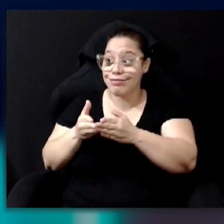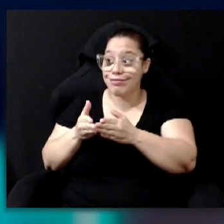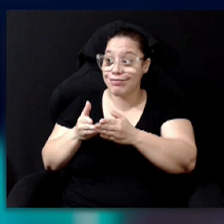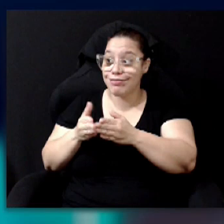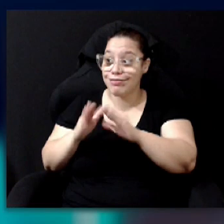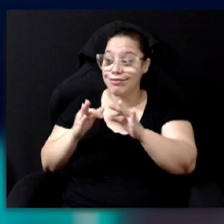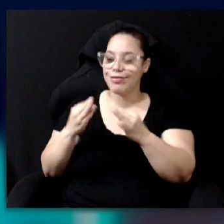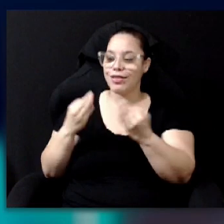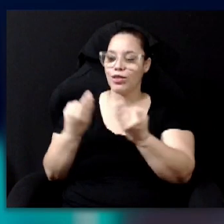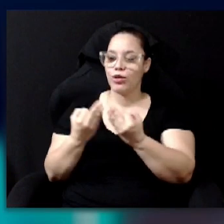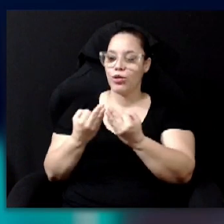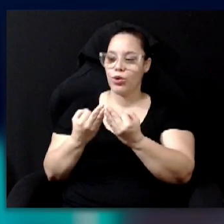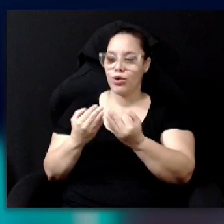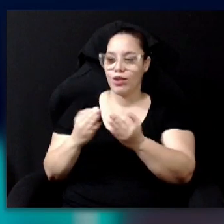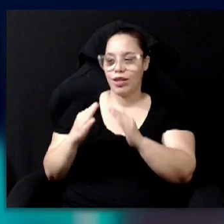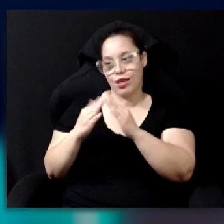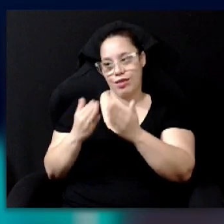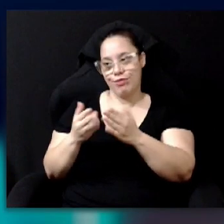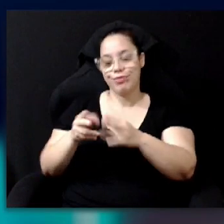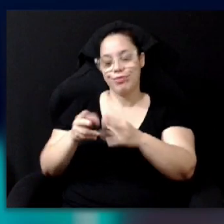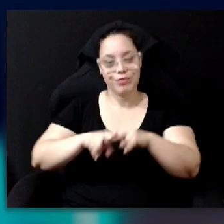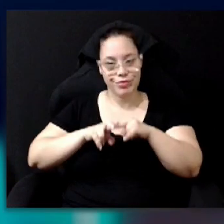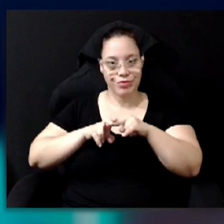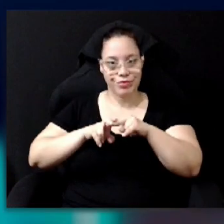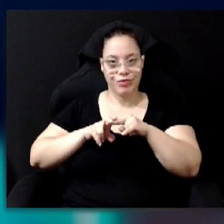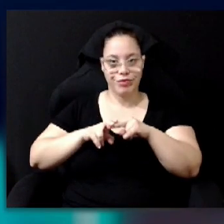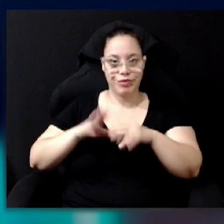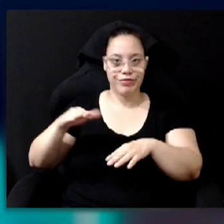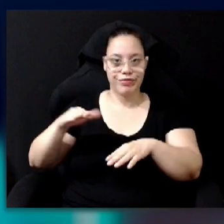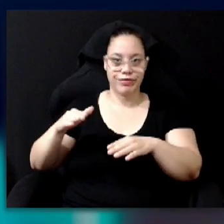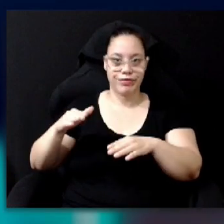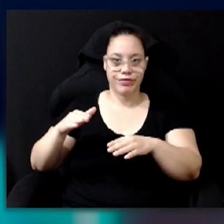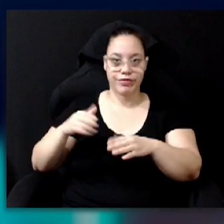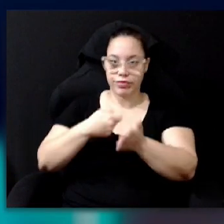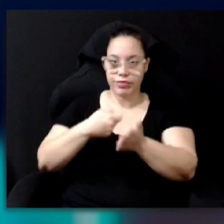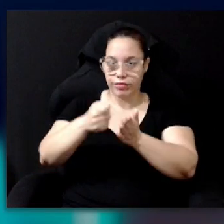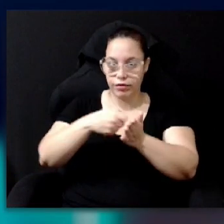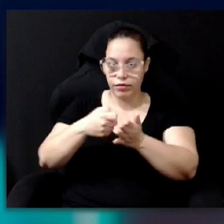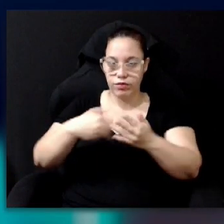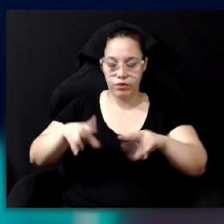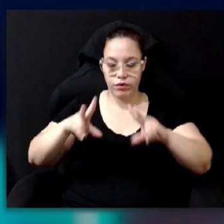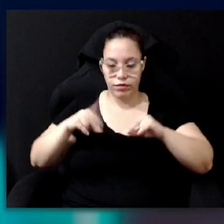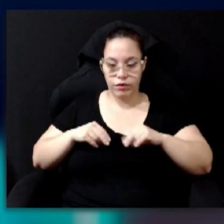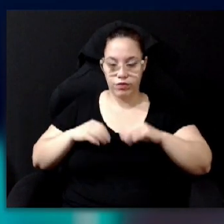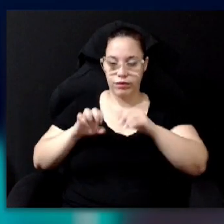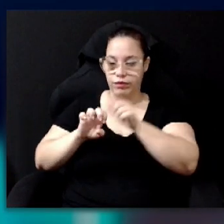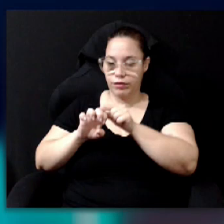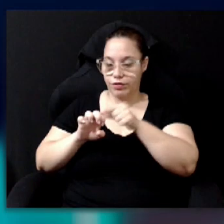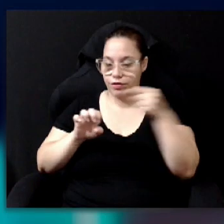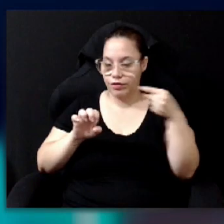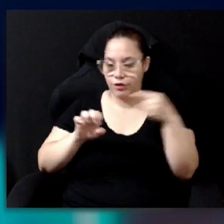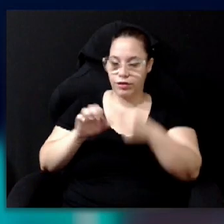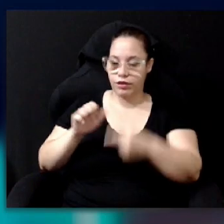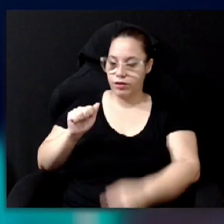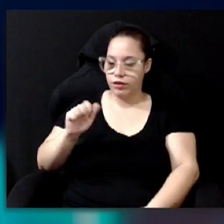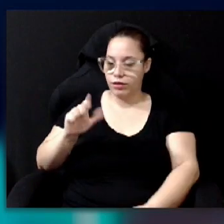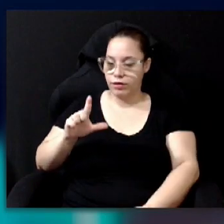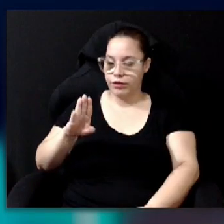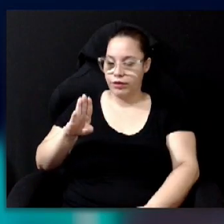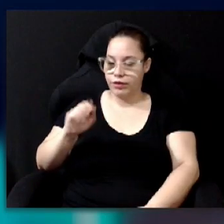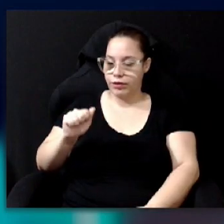casa. E é por isso e por tudo mais que hoje outorgamos a ela o mérito empresarial. Alba, eu